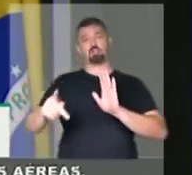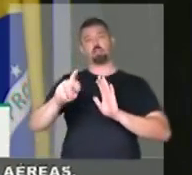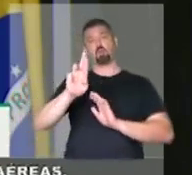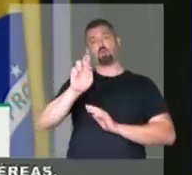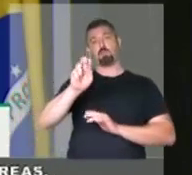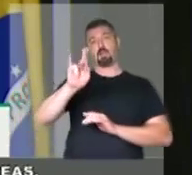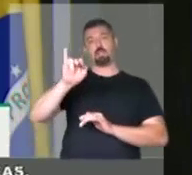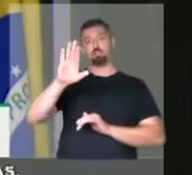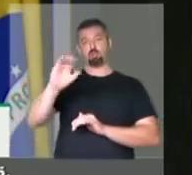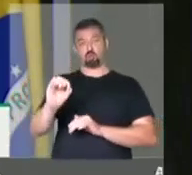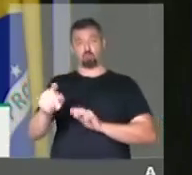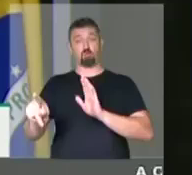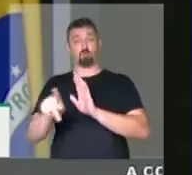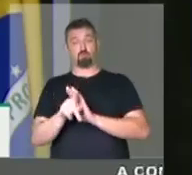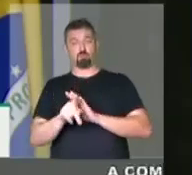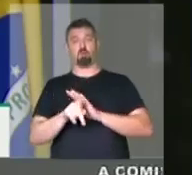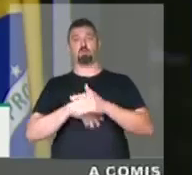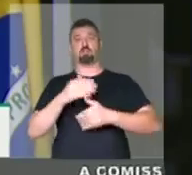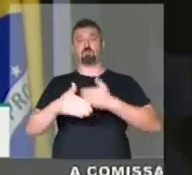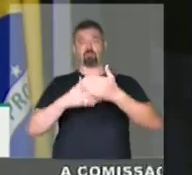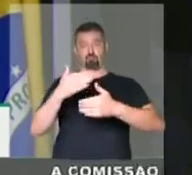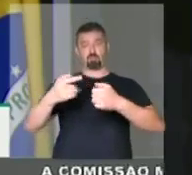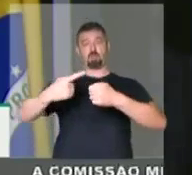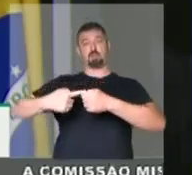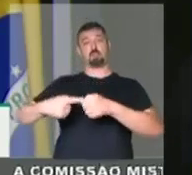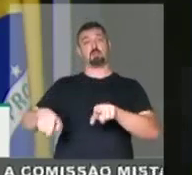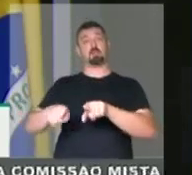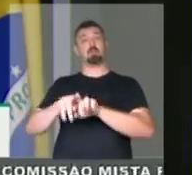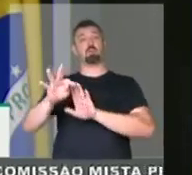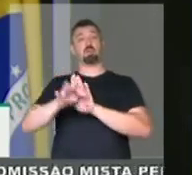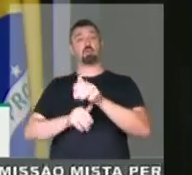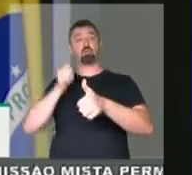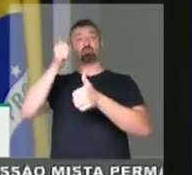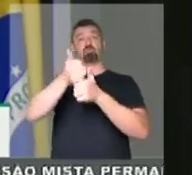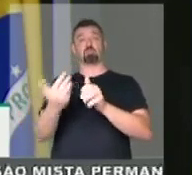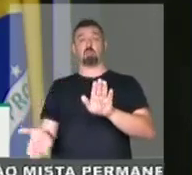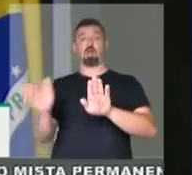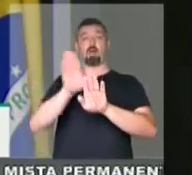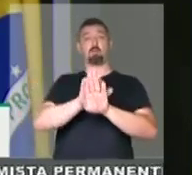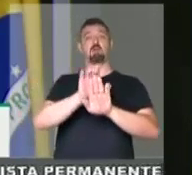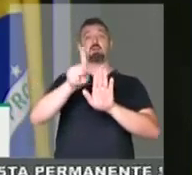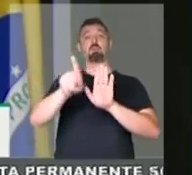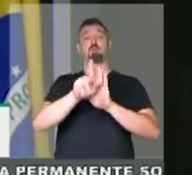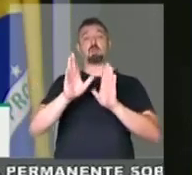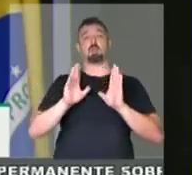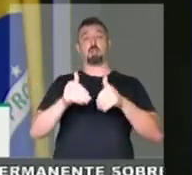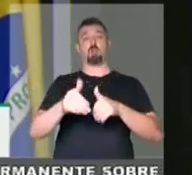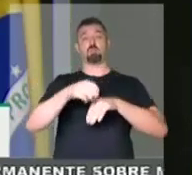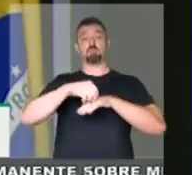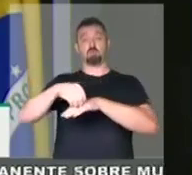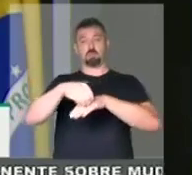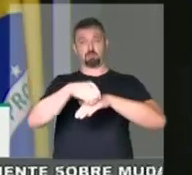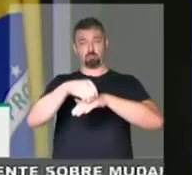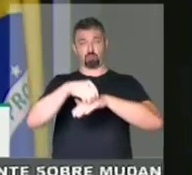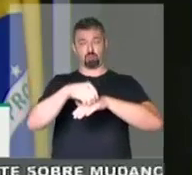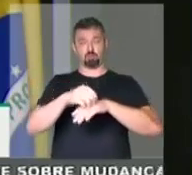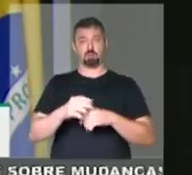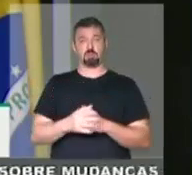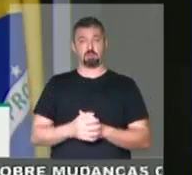urbanísticos demandados pelo processo de crescimento urbano e do substitutivo apensado pela Comissão de Viação e